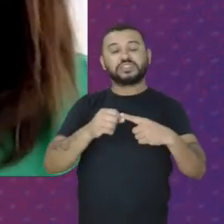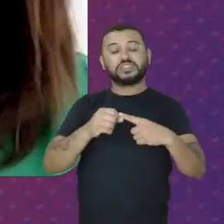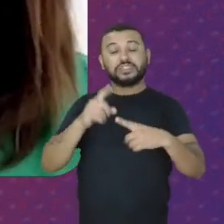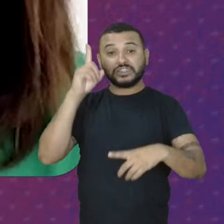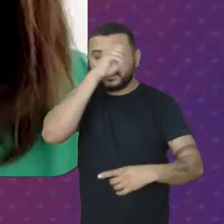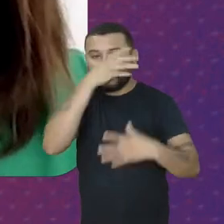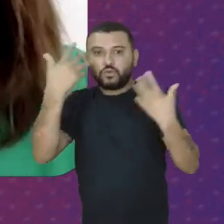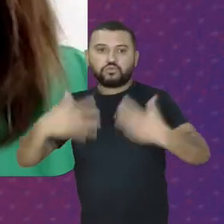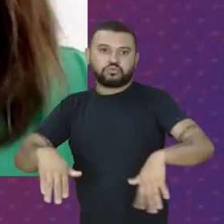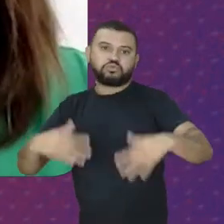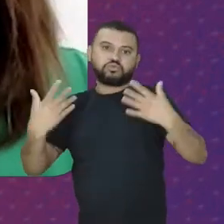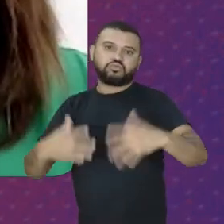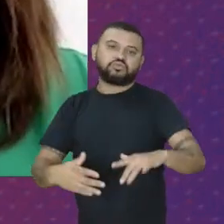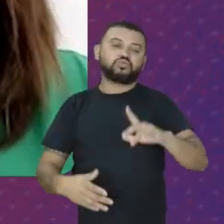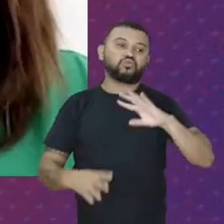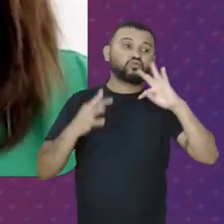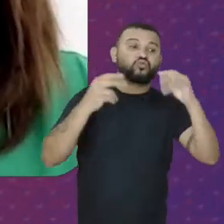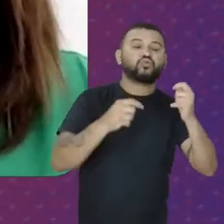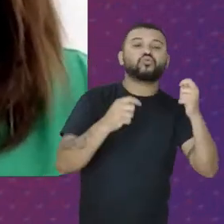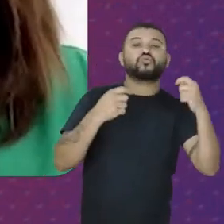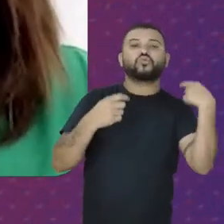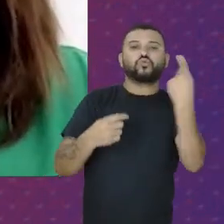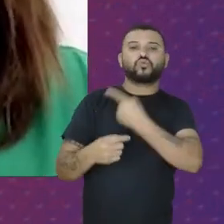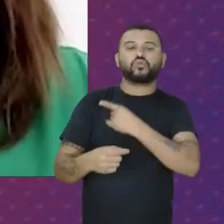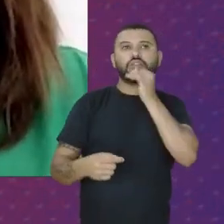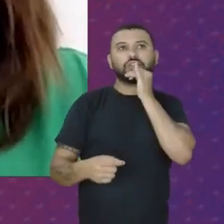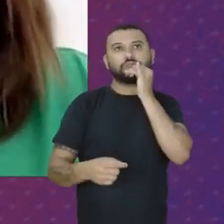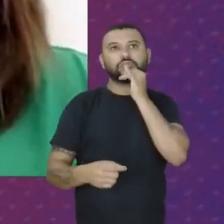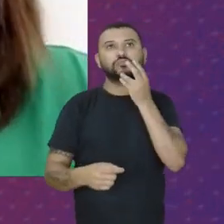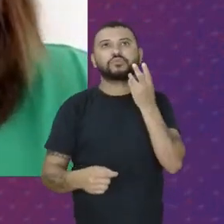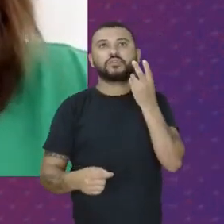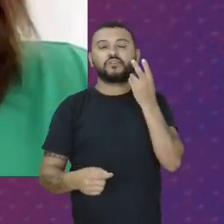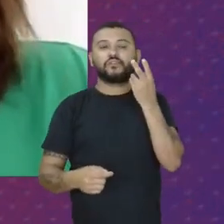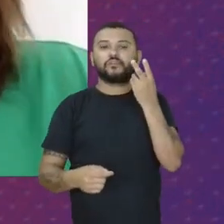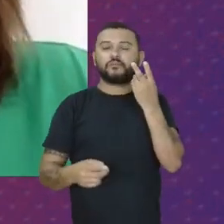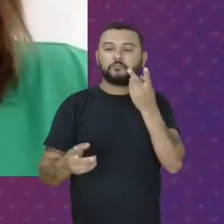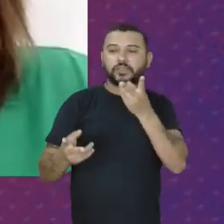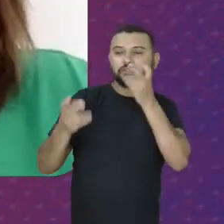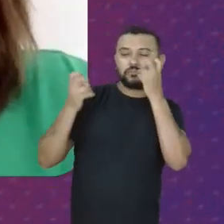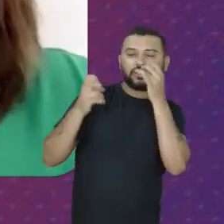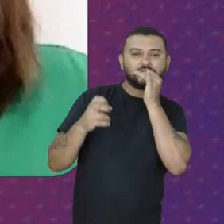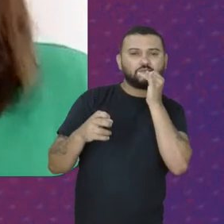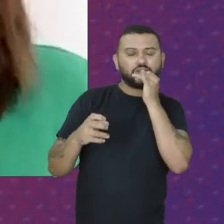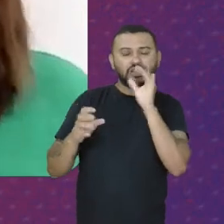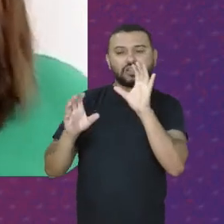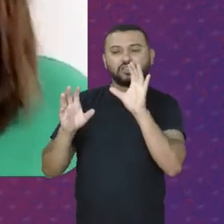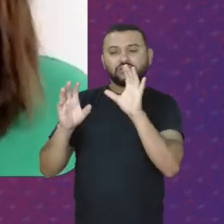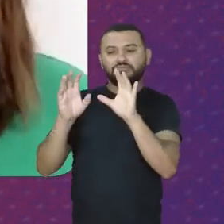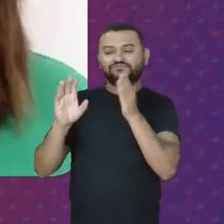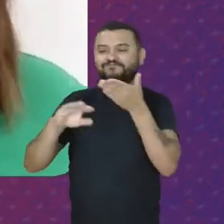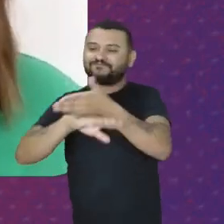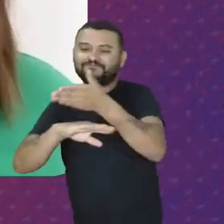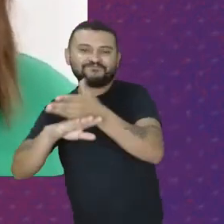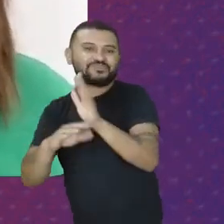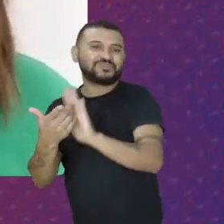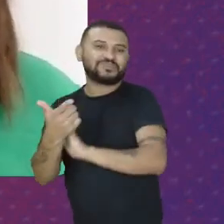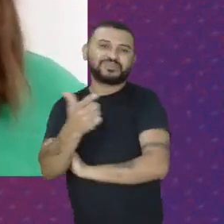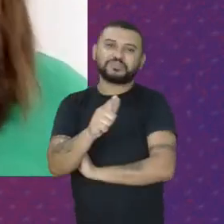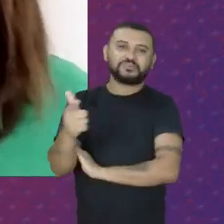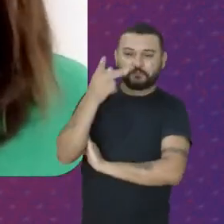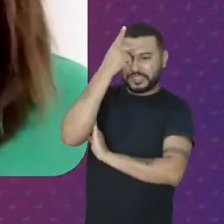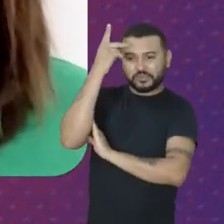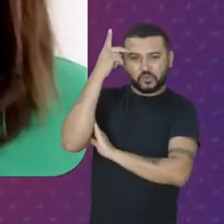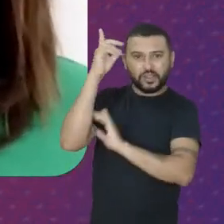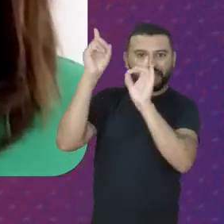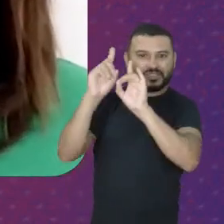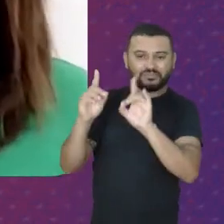Então, tudo leva a uma não participação e uma não presença das